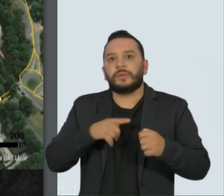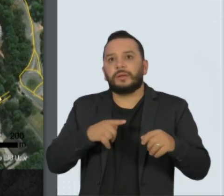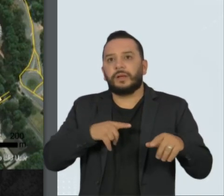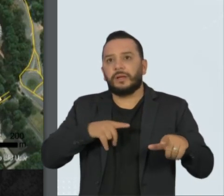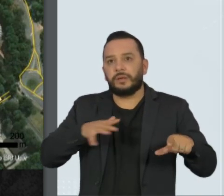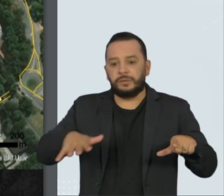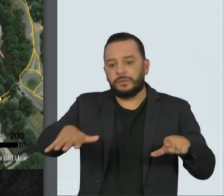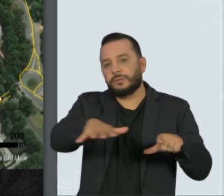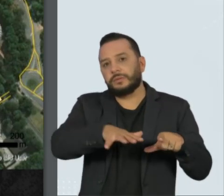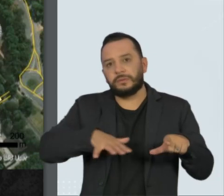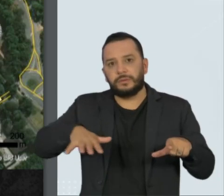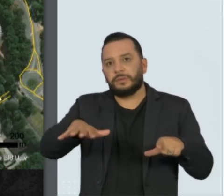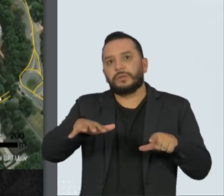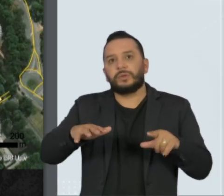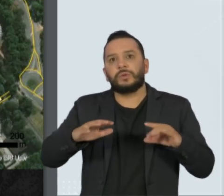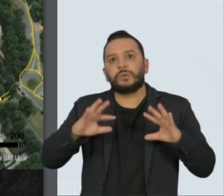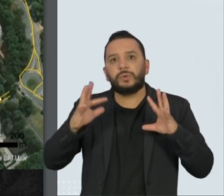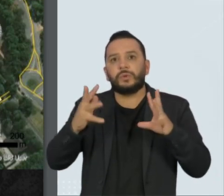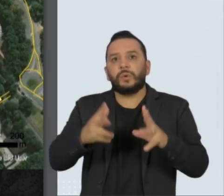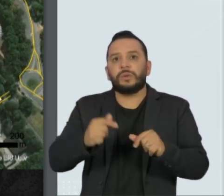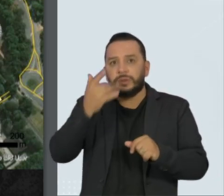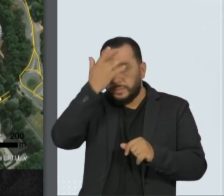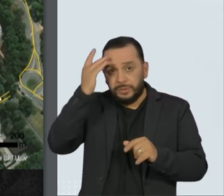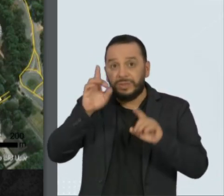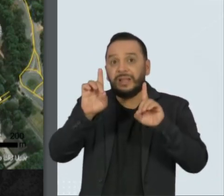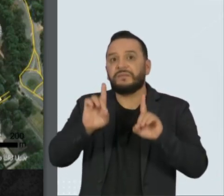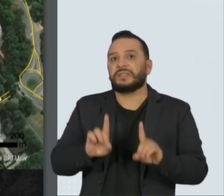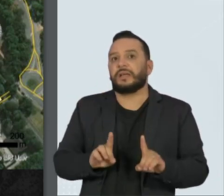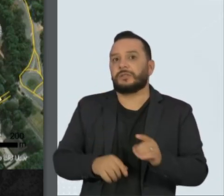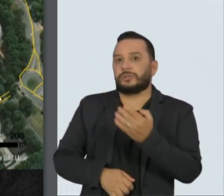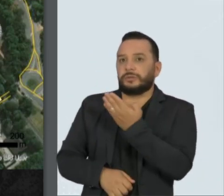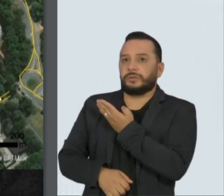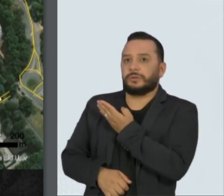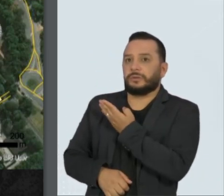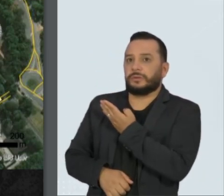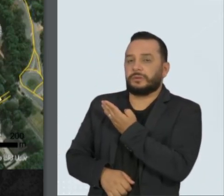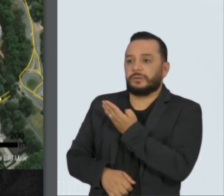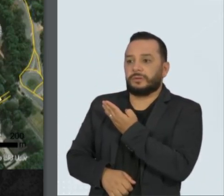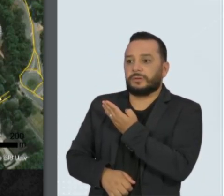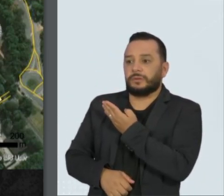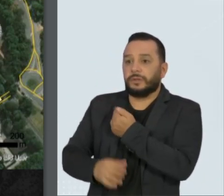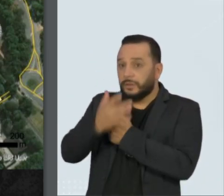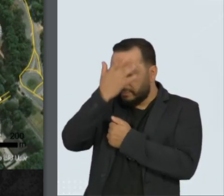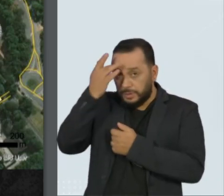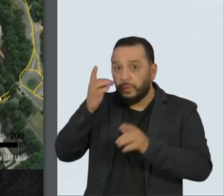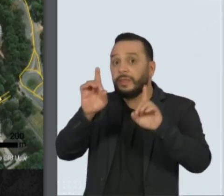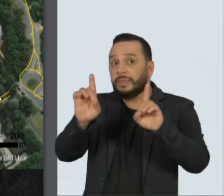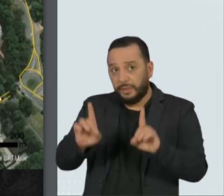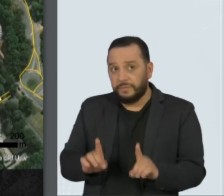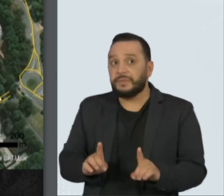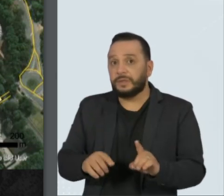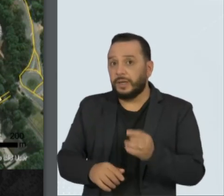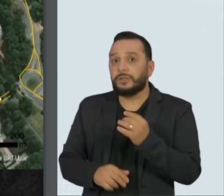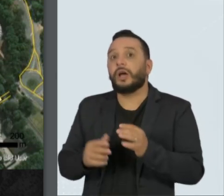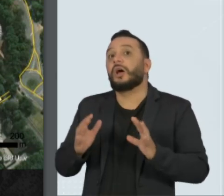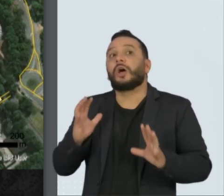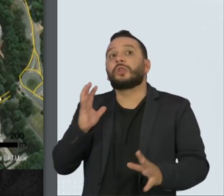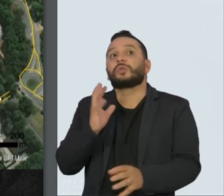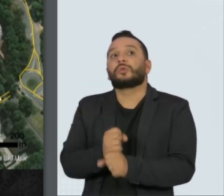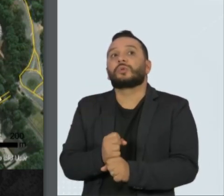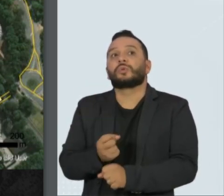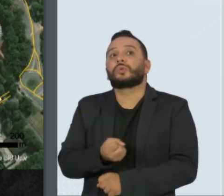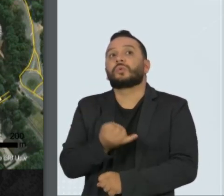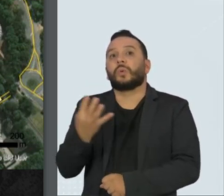georreferenciamento de todas as pessoas com deficiência. Então é importante, nós vamos lá e vamos olhar